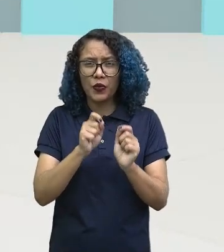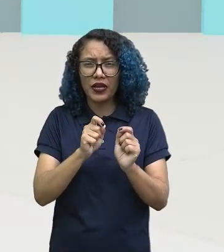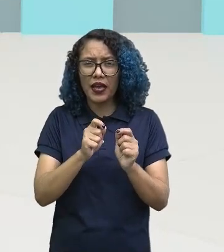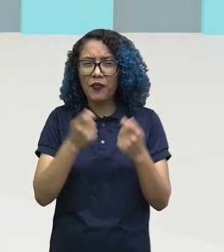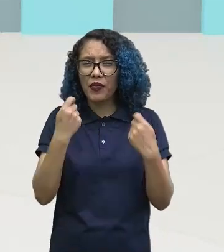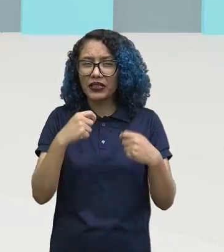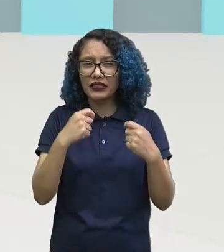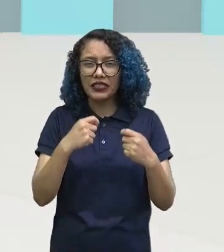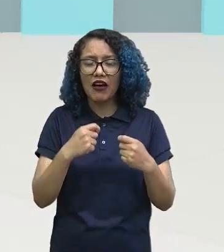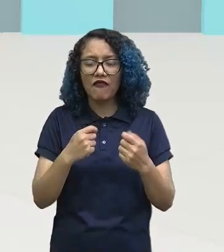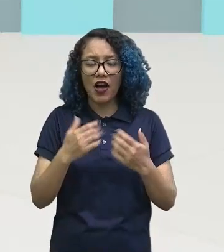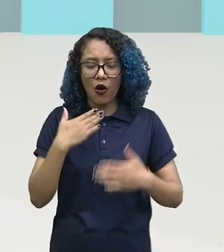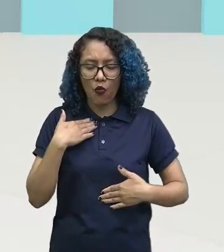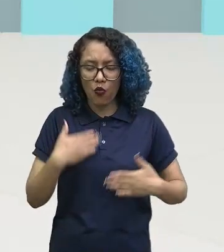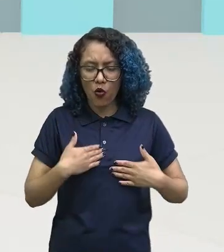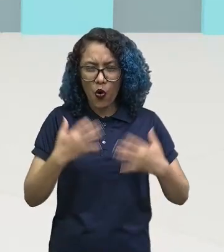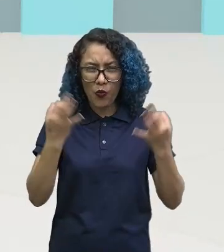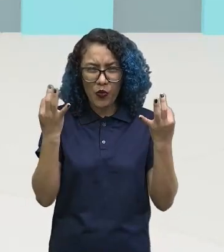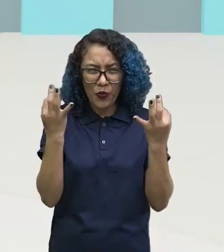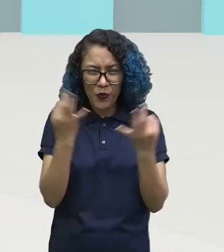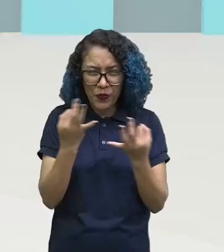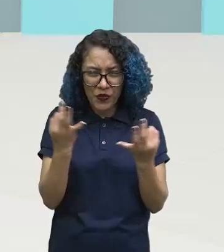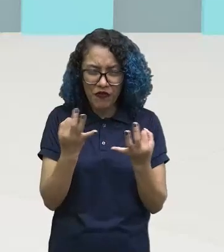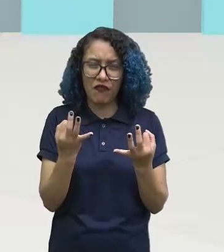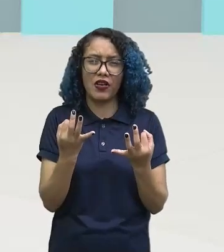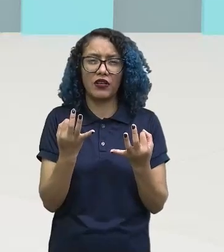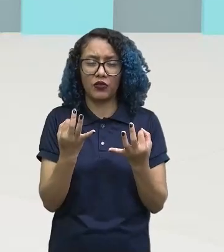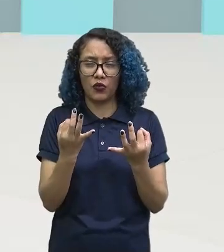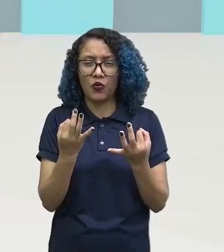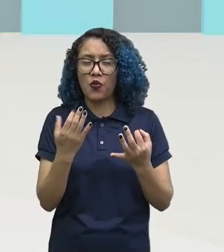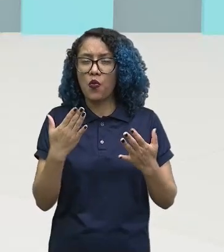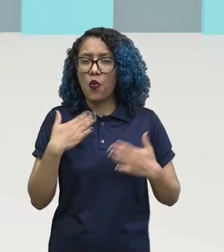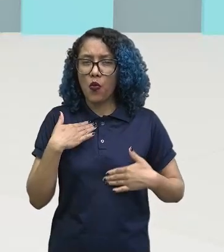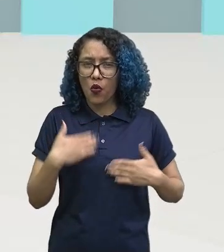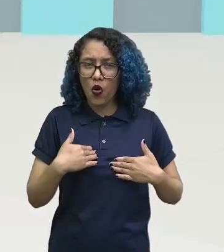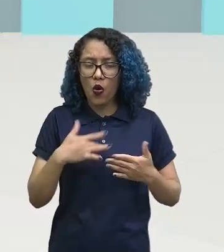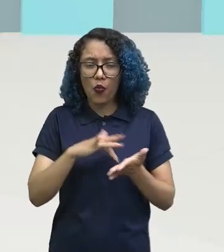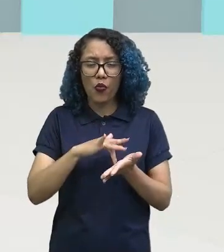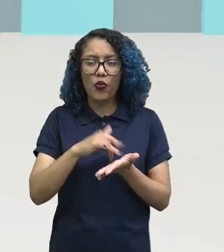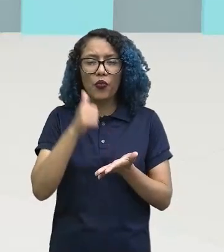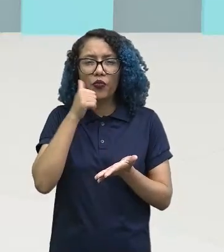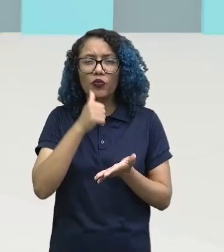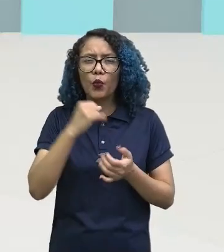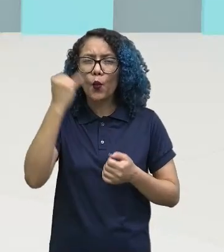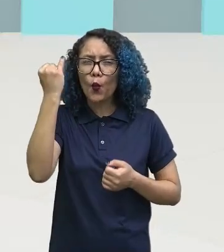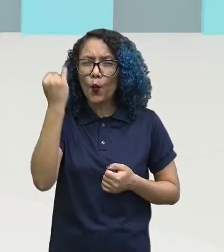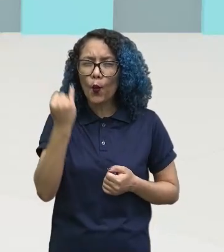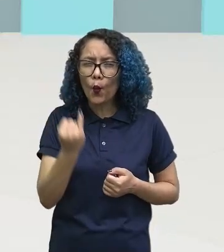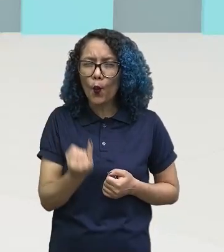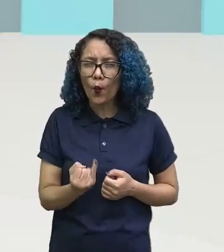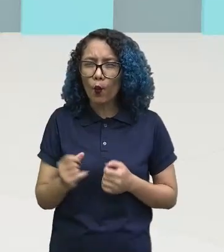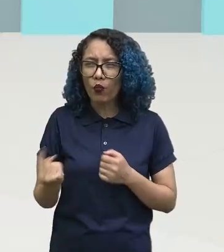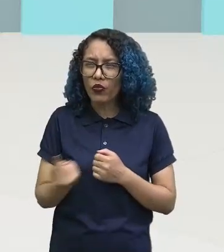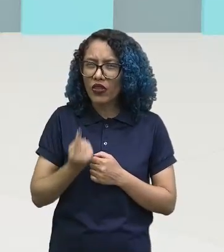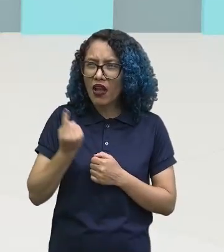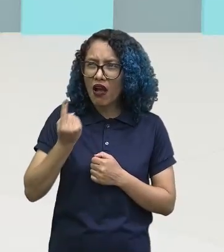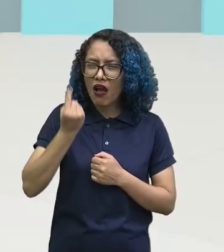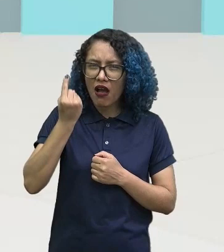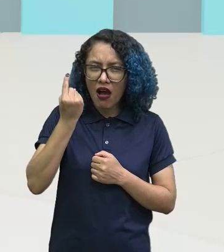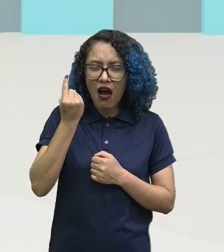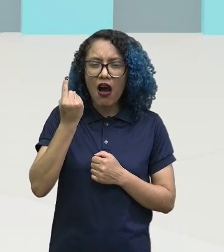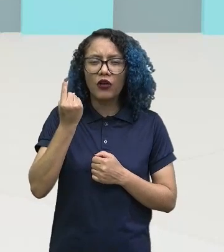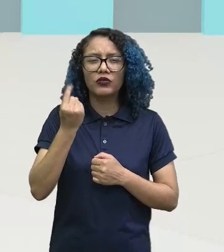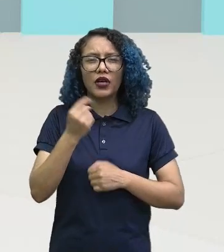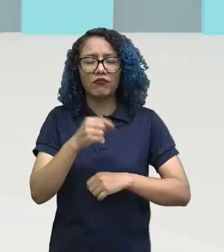ideal. Então, o corpo ideal de uma bailarina clássica deve ser magro, longínquo, sem curvas, com